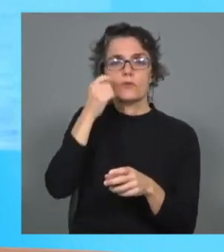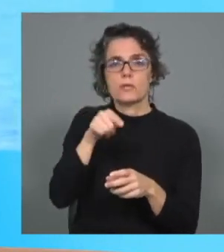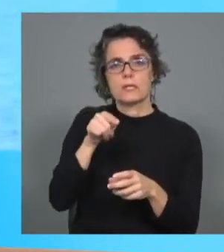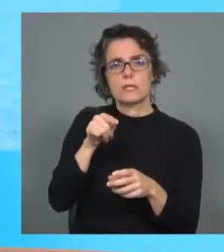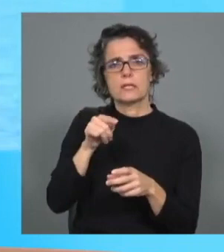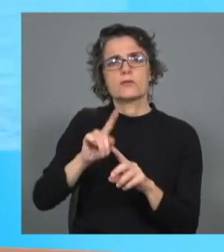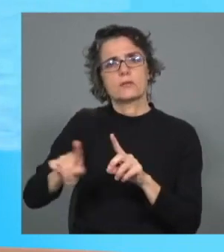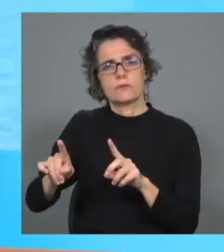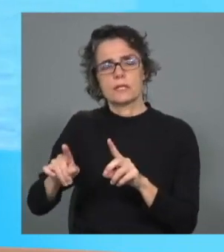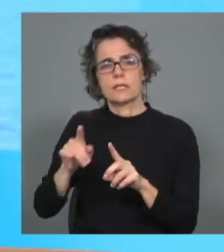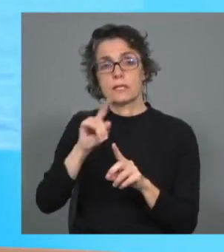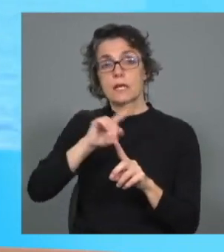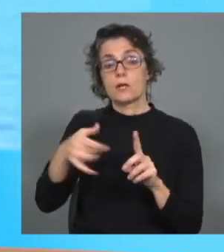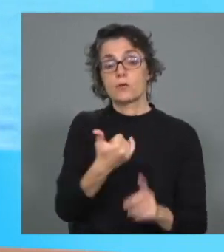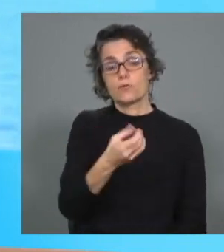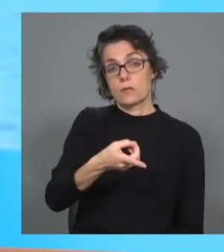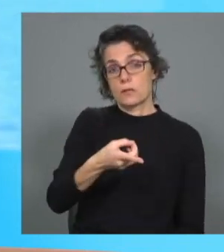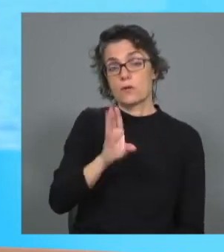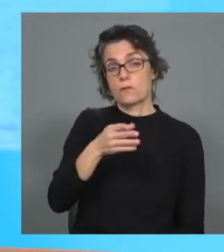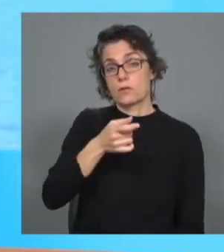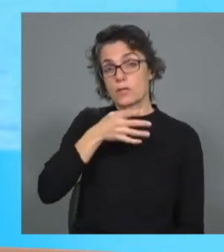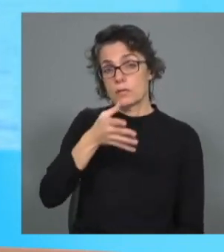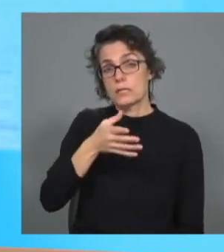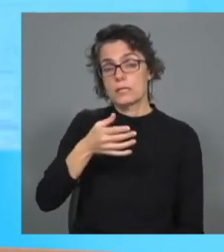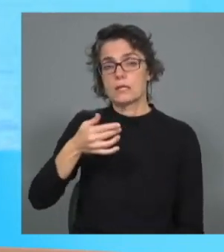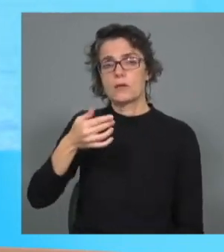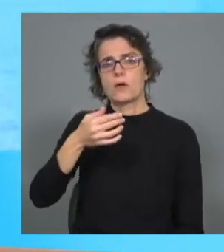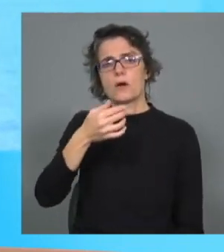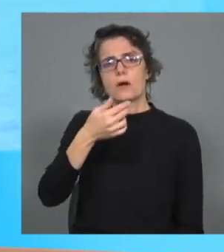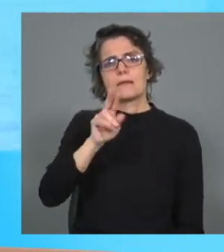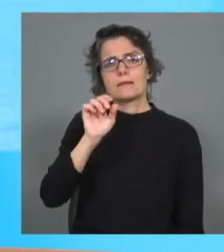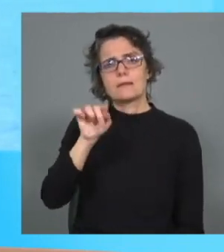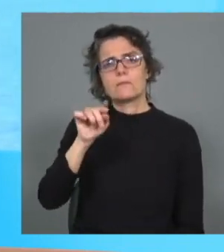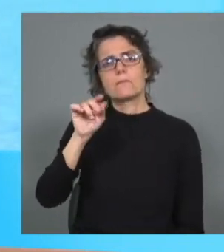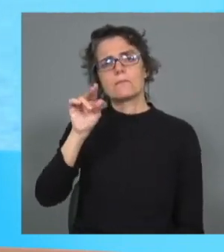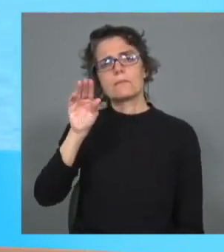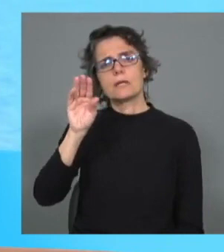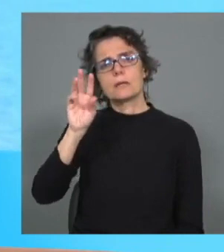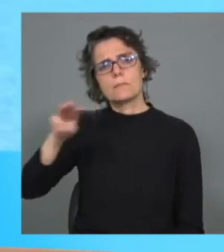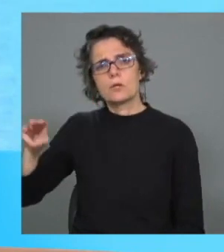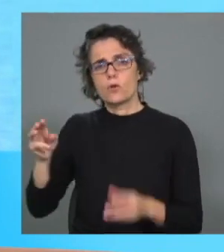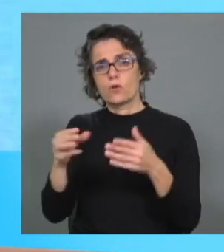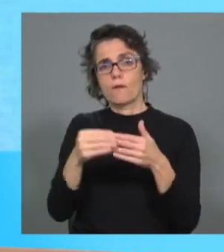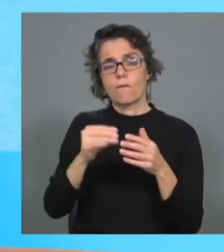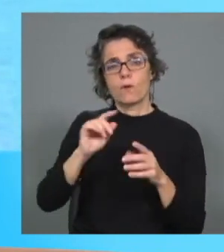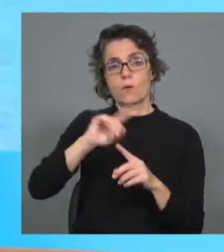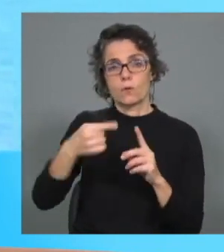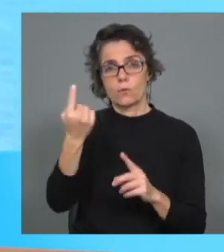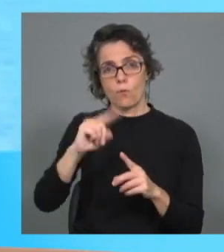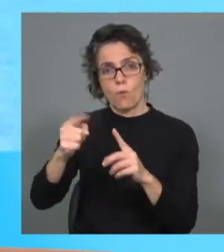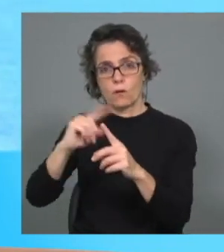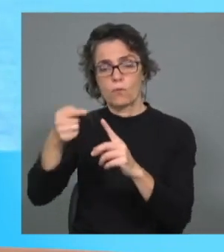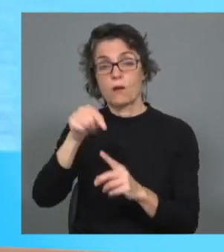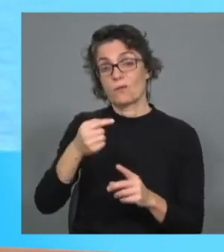prometido em 2009, que em 2020 seria de 100 mil milhões de dólares anuais. Chegamos a 2020 e não se atingiu esse